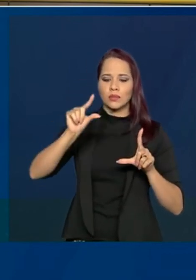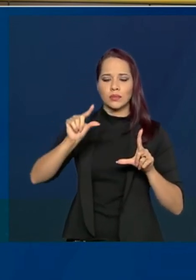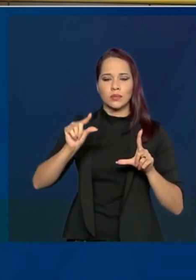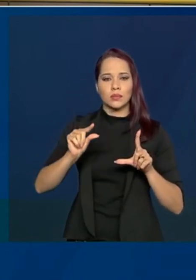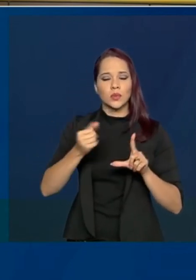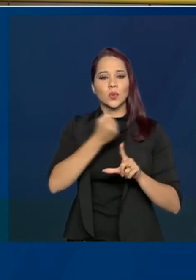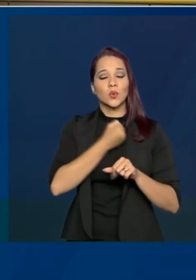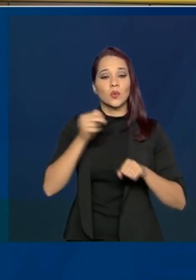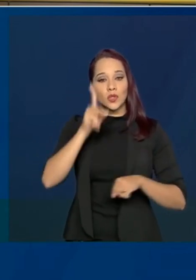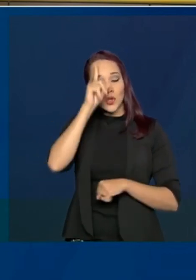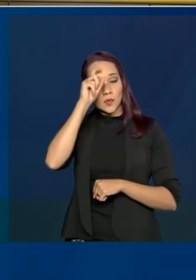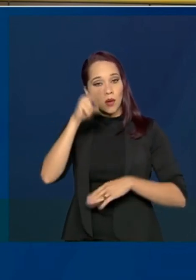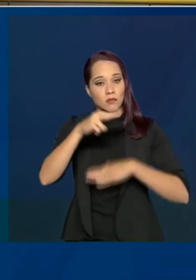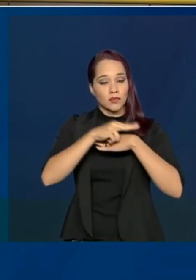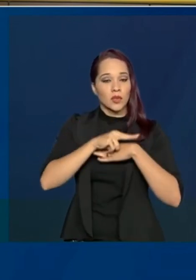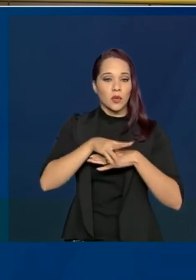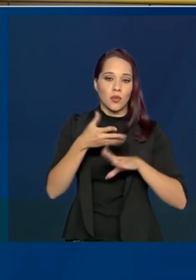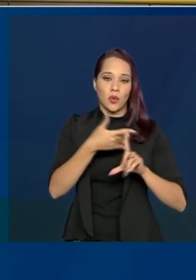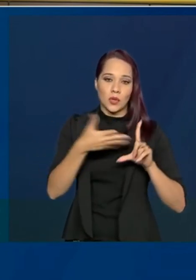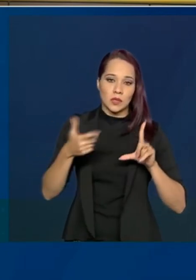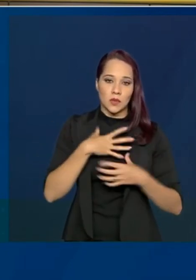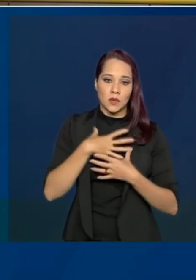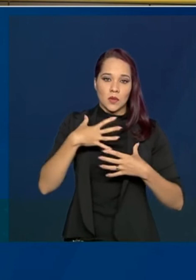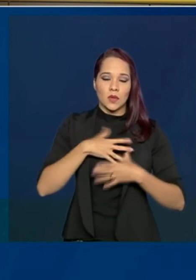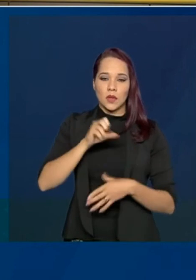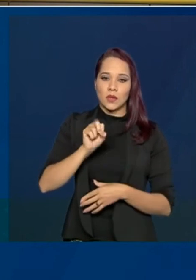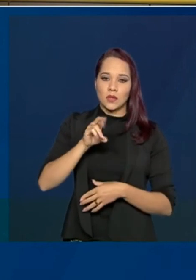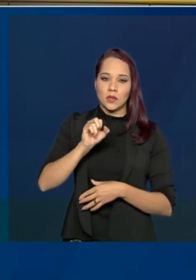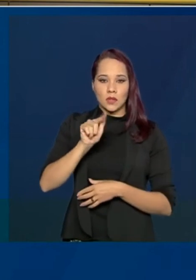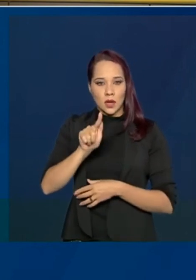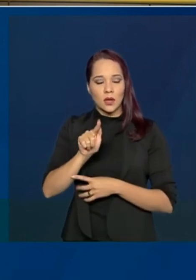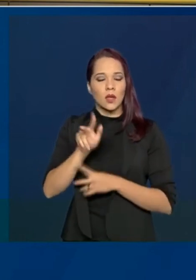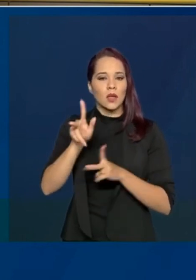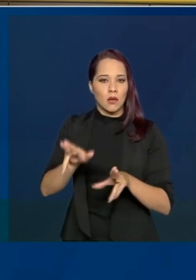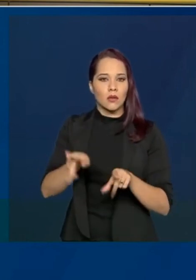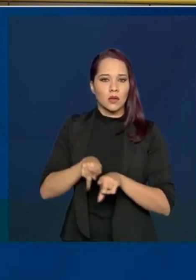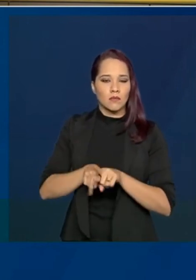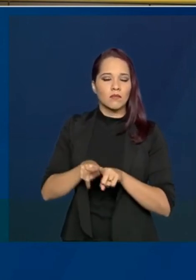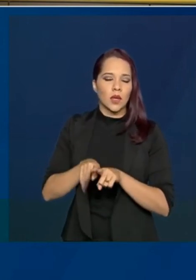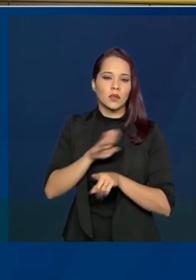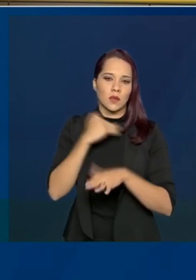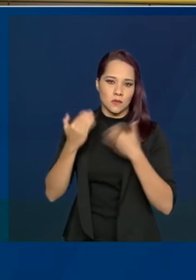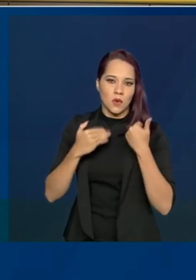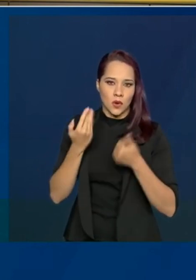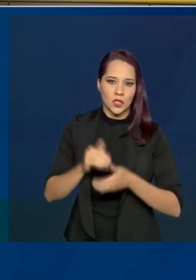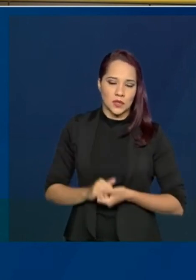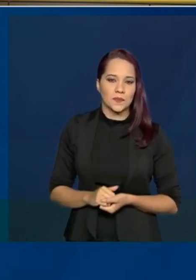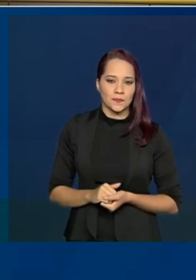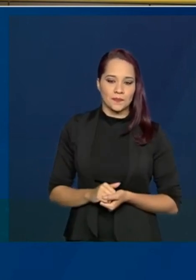de hospitalizações por síndrome respiratória aguda grave, e mesma coisa em relação aos óbitos por síndrome respiratória aguda